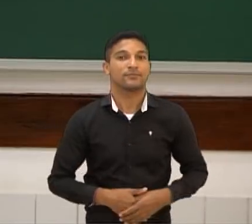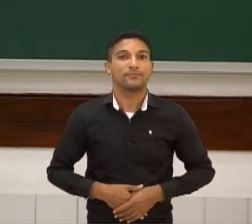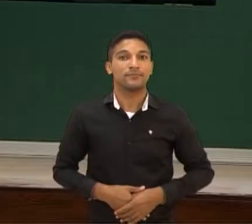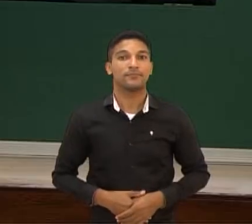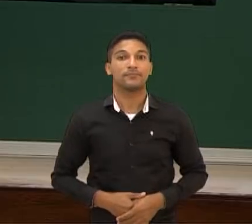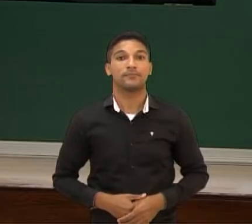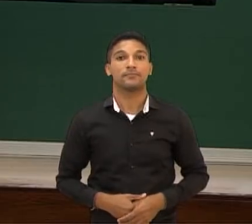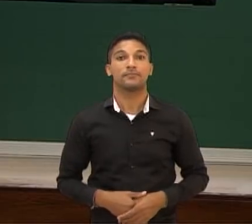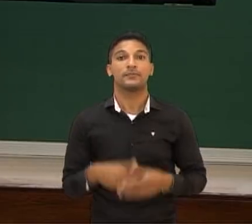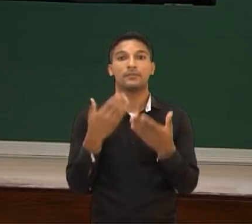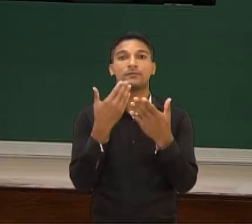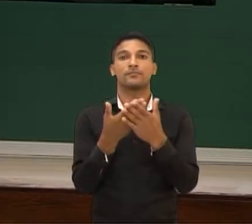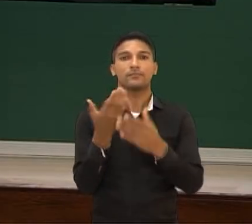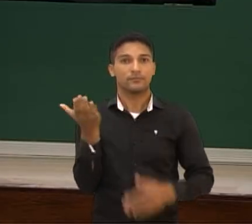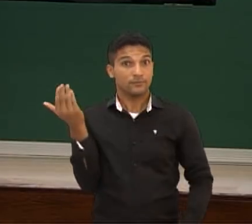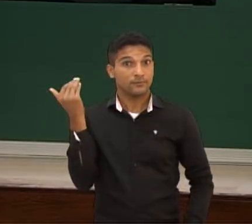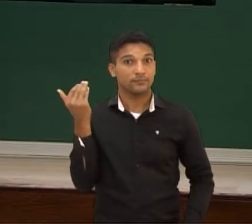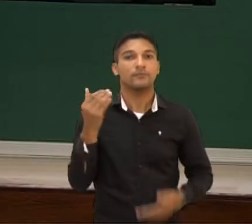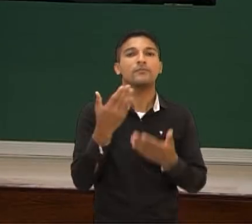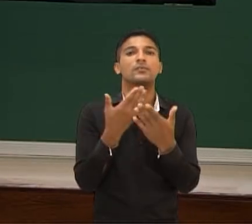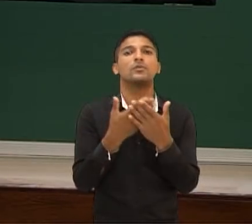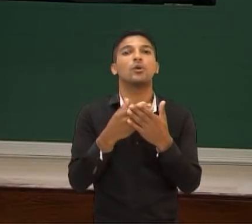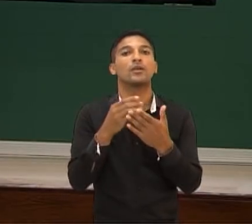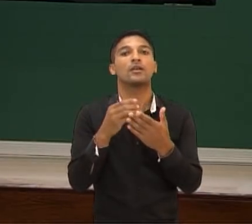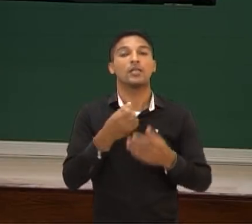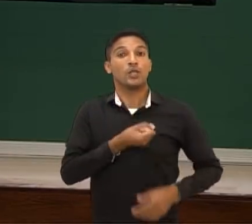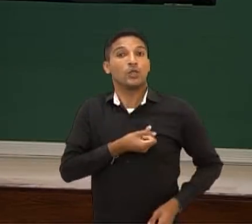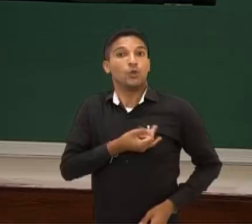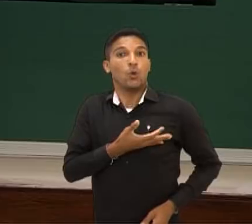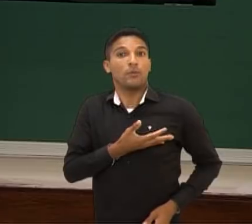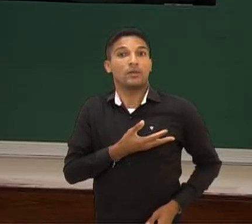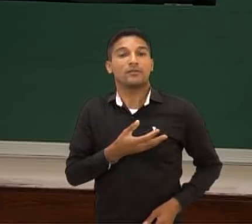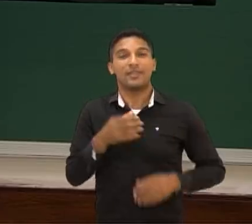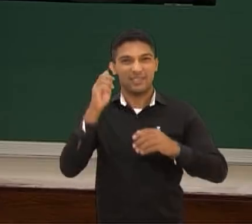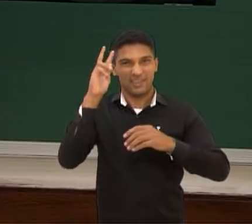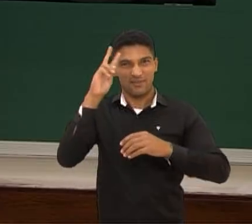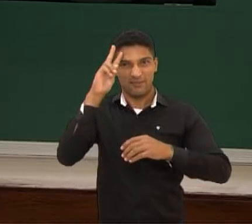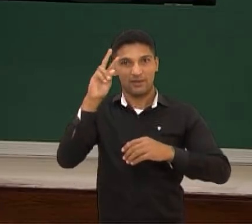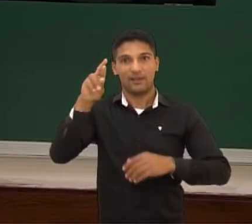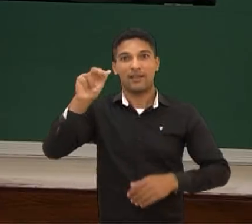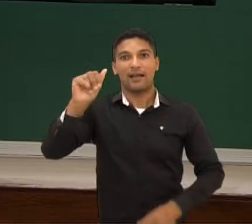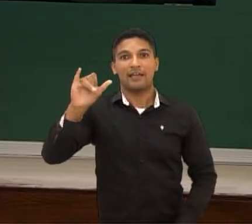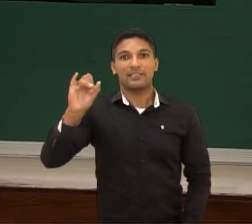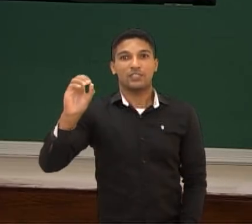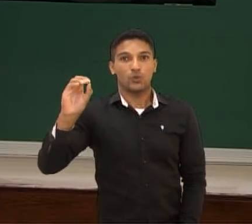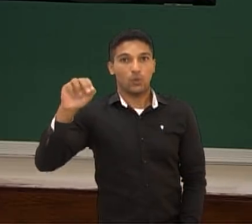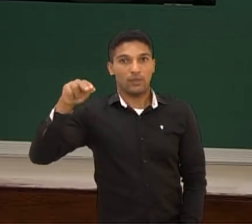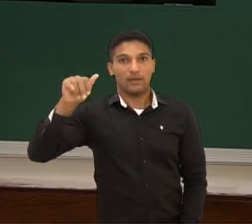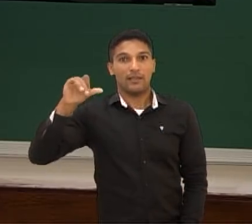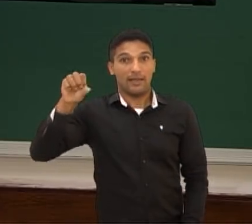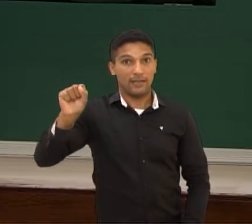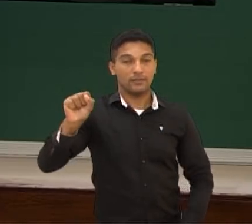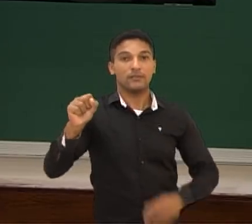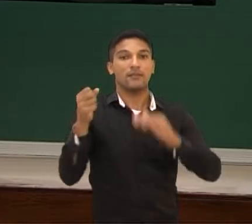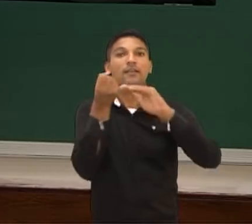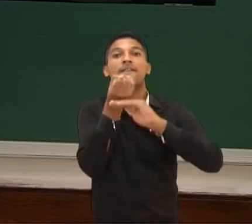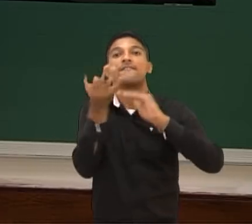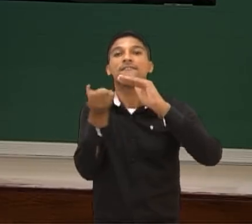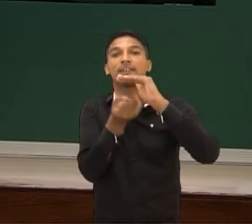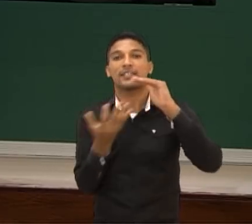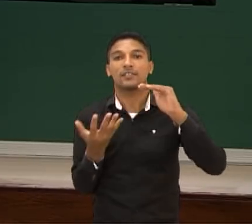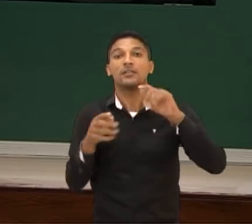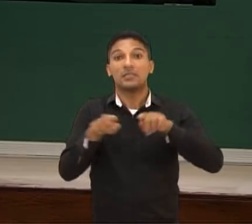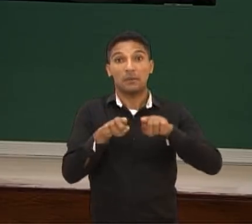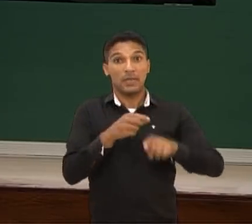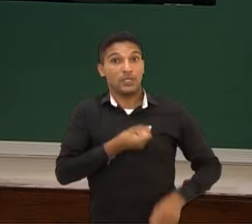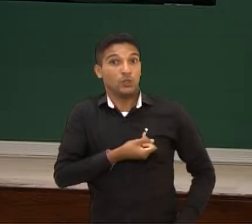Na última aula, a gente estudou o quê? Números racionais, né? As frações, os números decimais, resolvemos vários exercícios. E